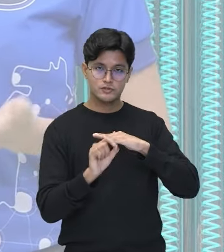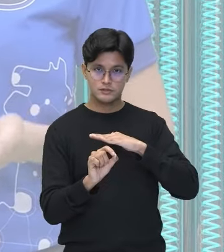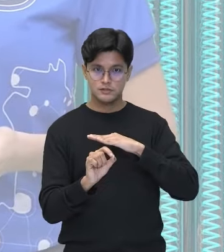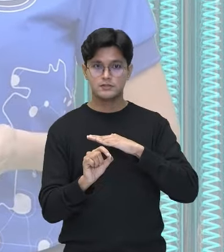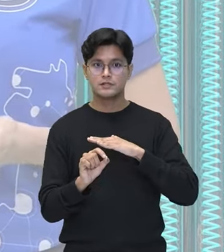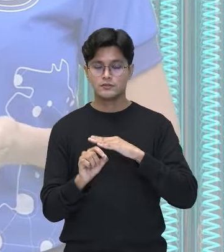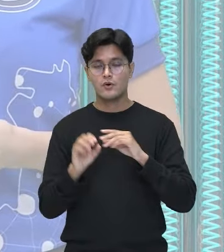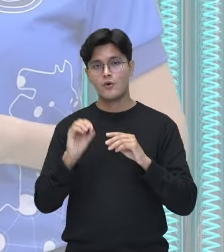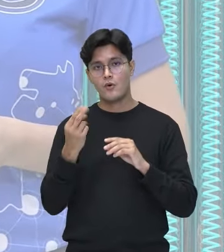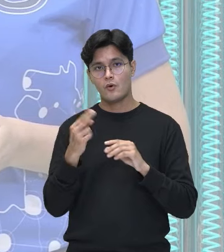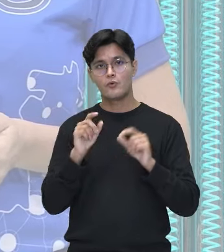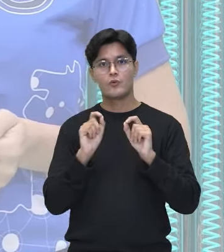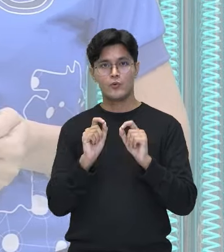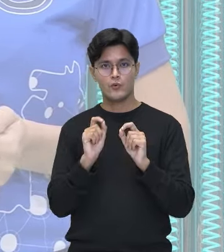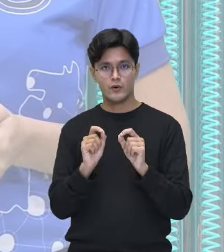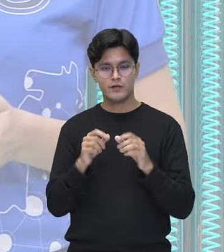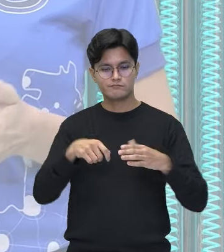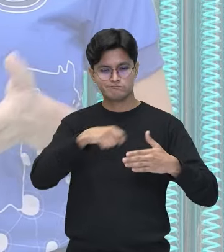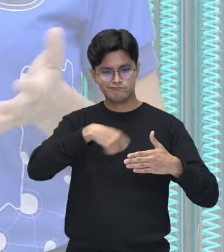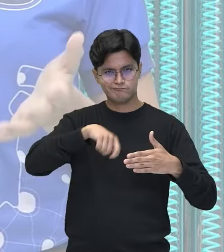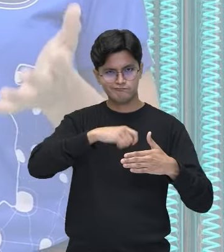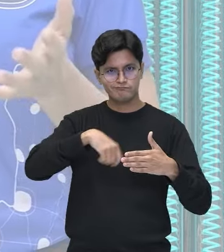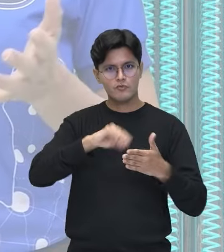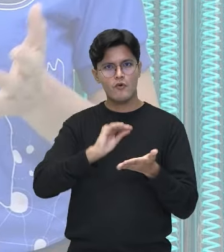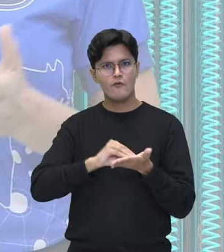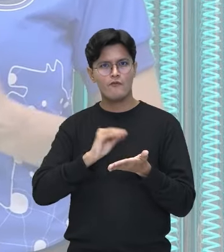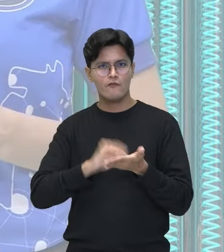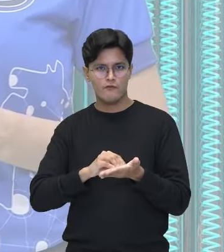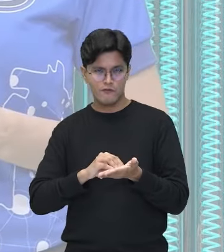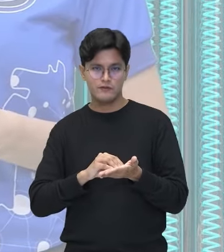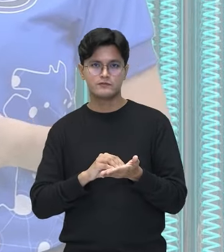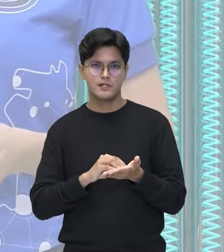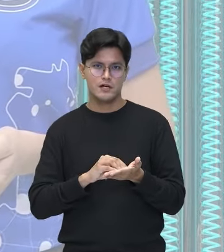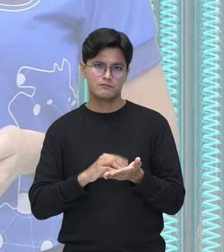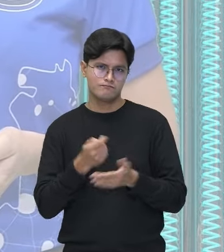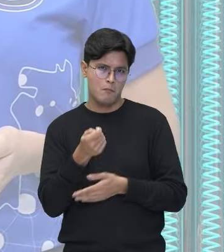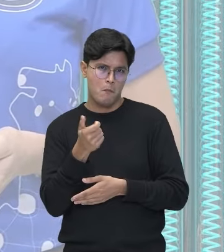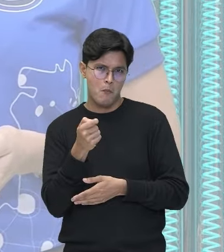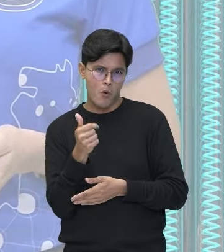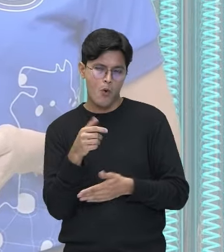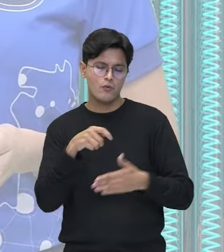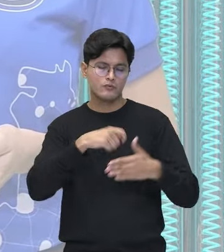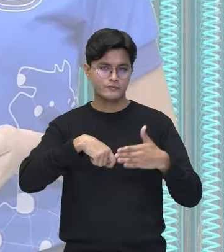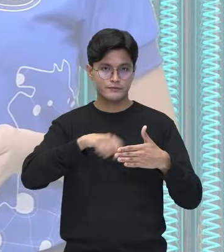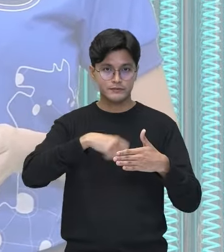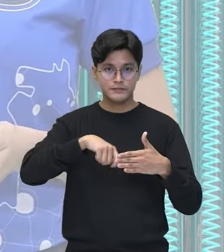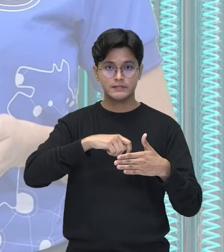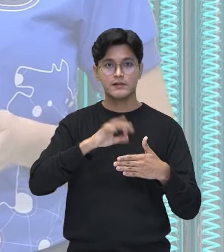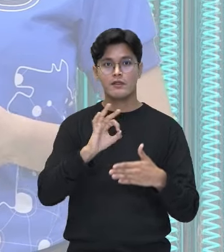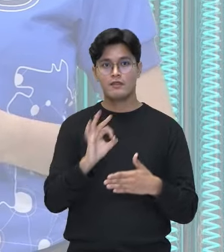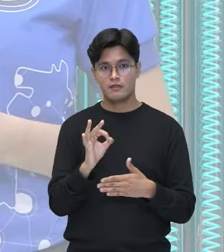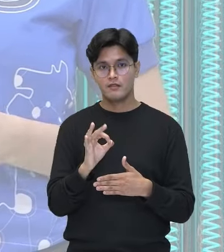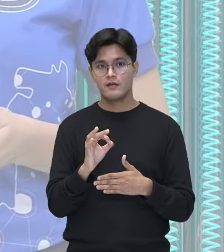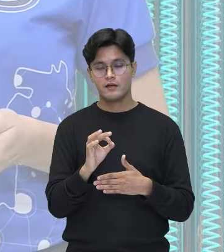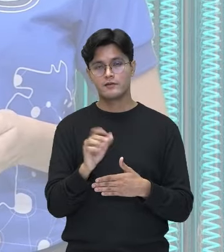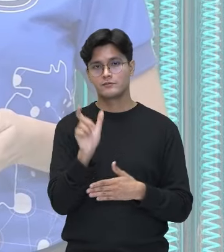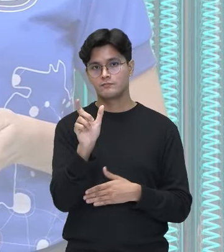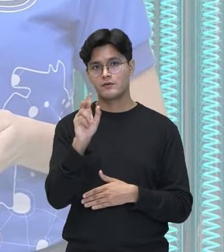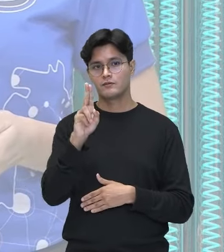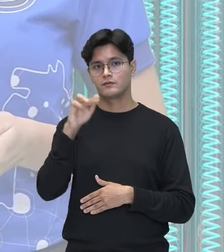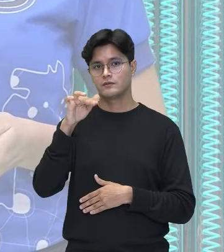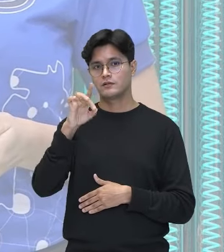Undercook, pouco cozido, né? Pouco cozido. Olha só o exemplo aqui também, né, da imagem, né?